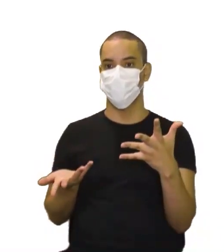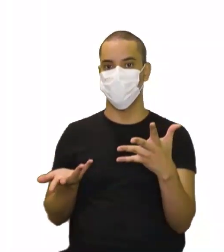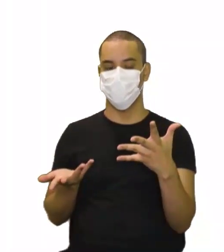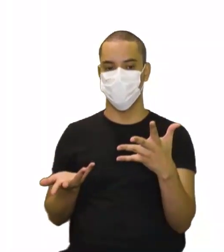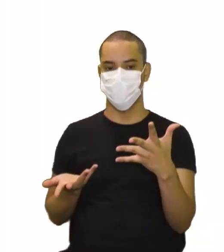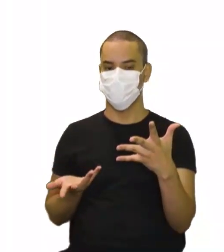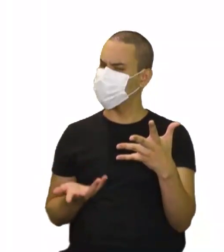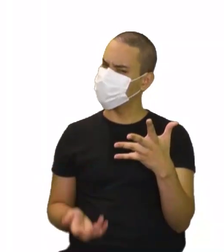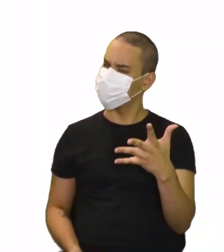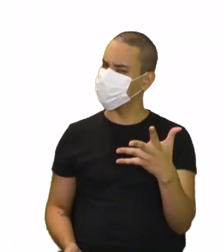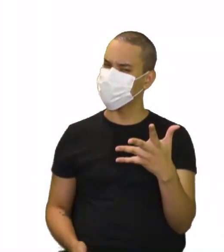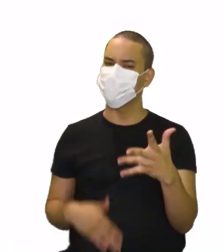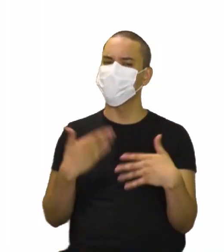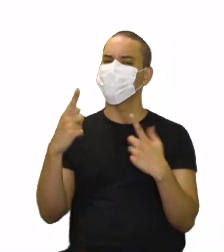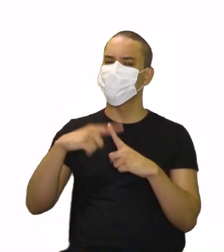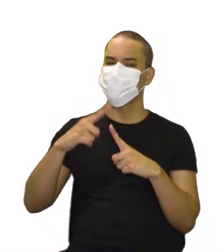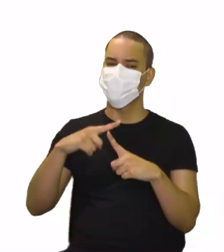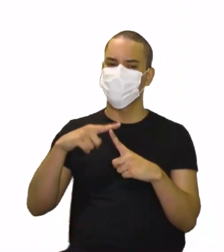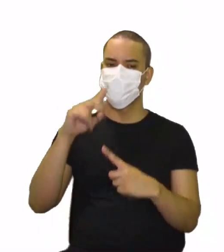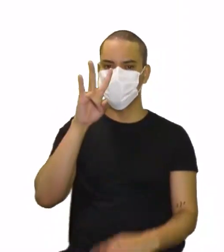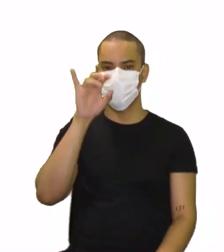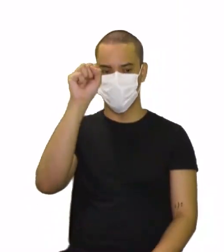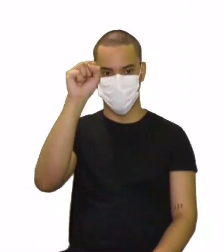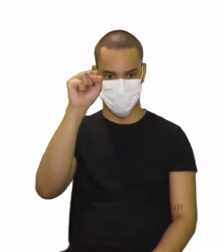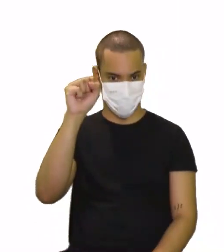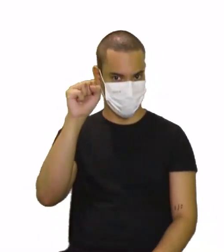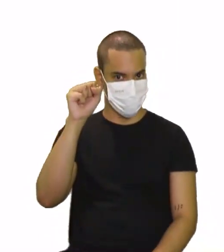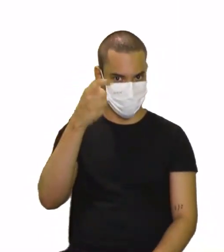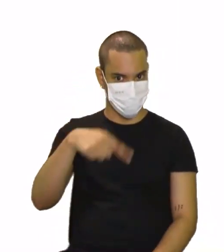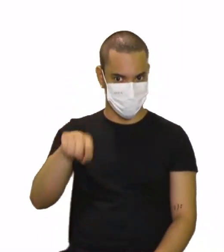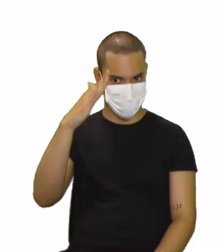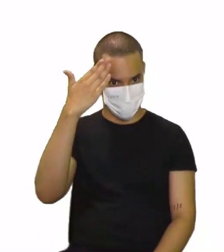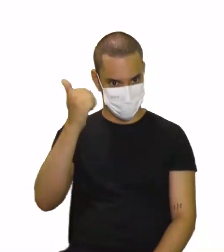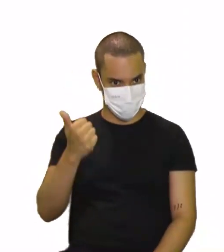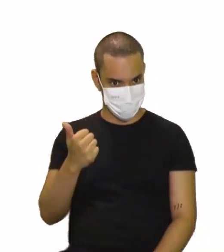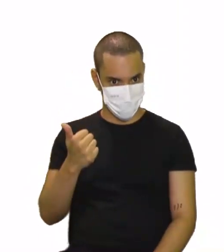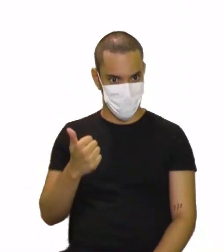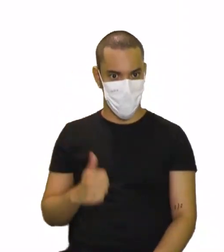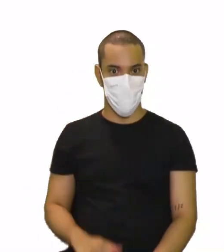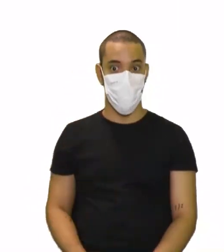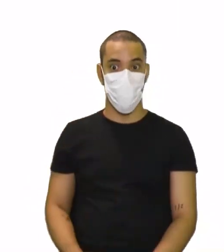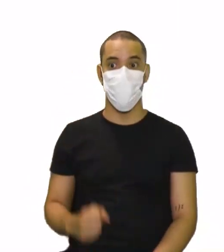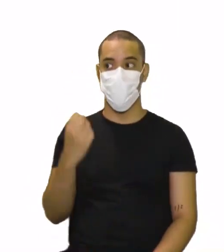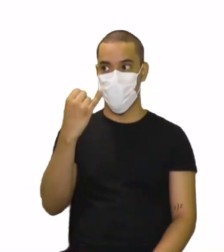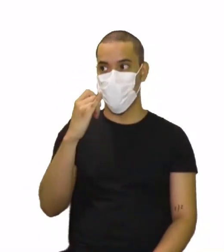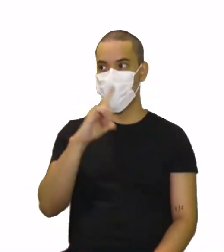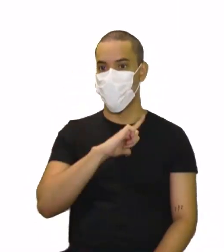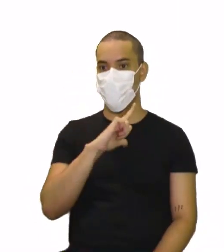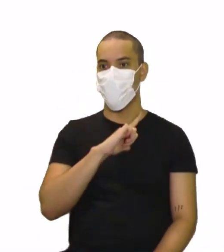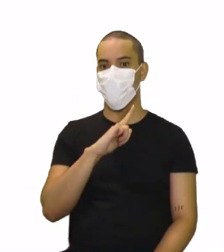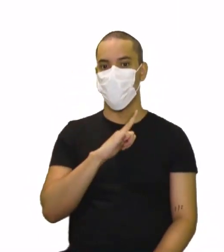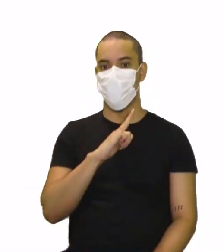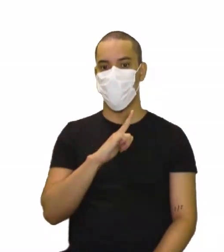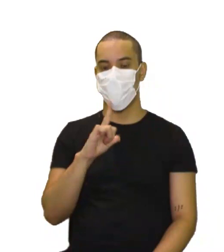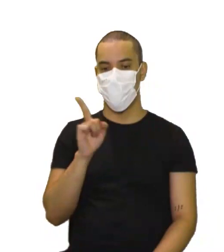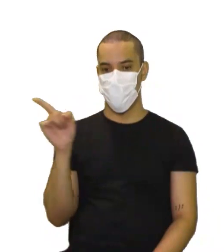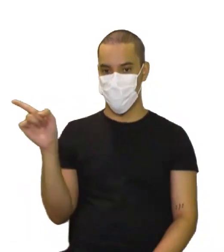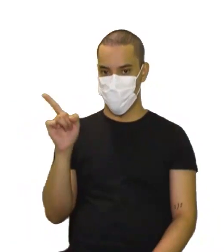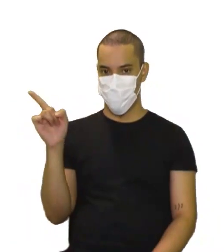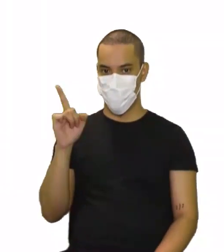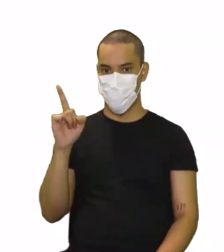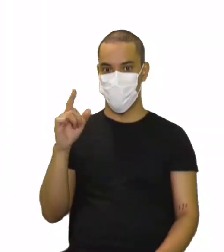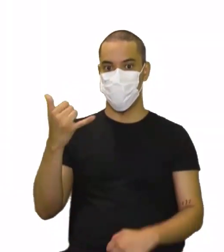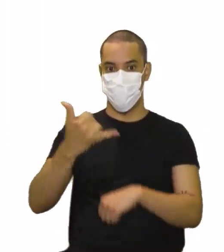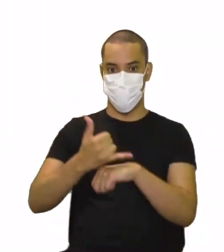interna. Qual é o tipo de força que vai ter ali? Então, se você tem a